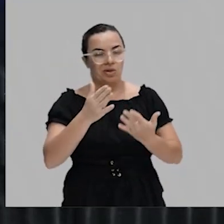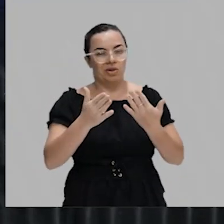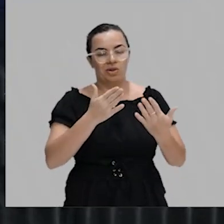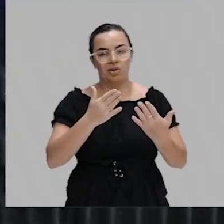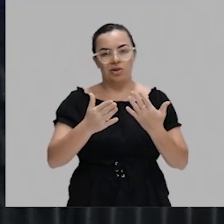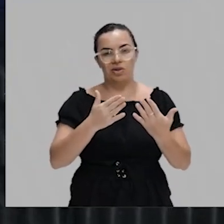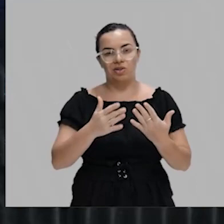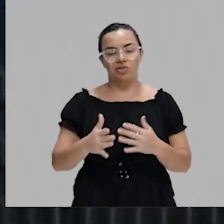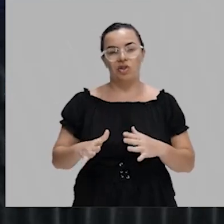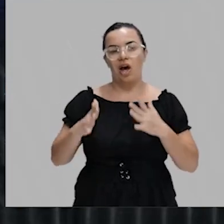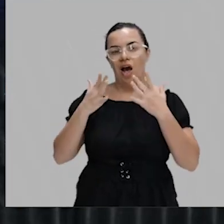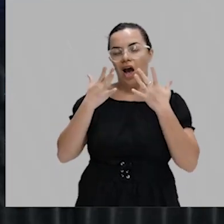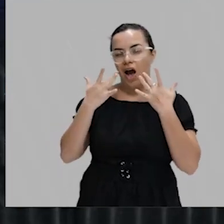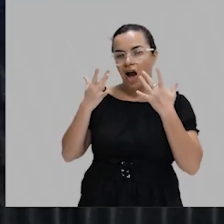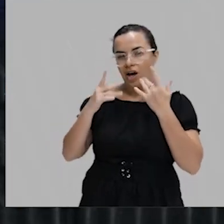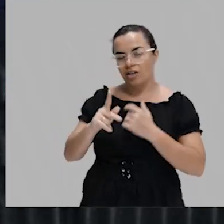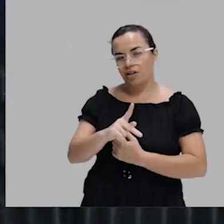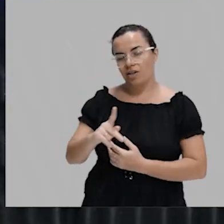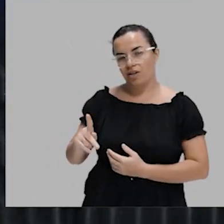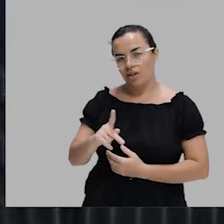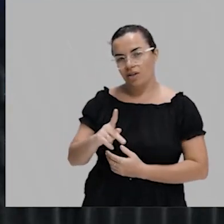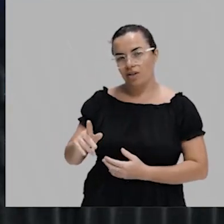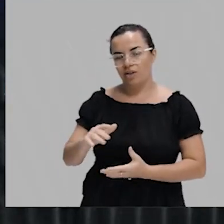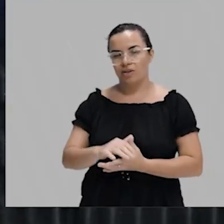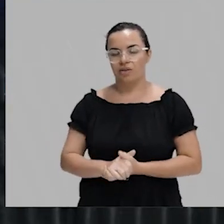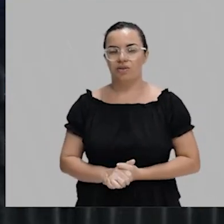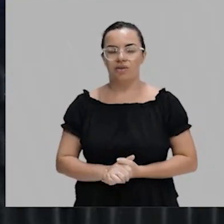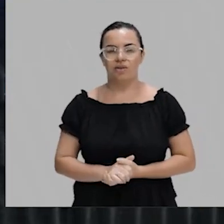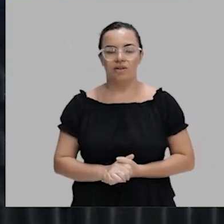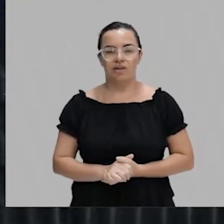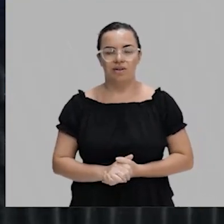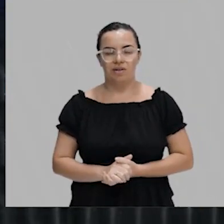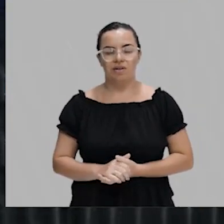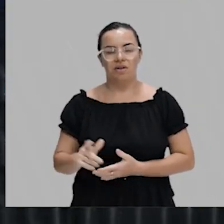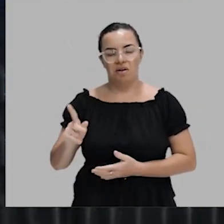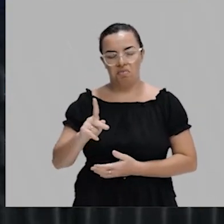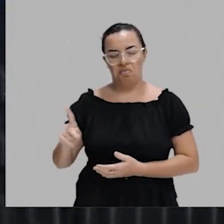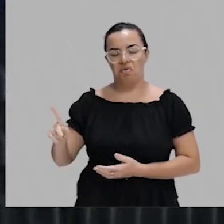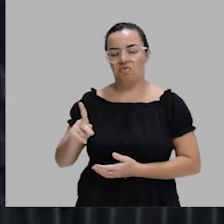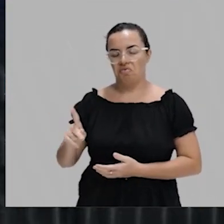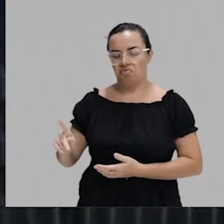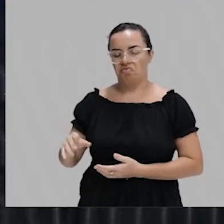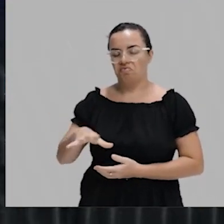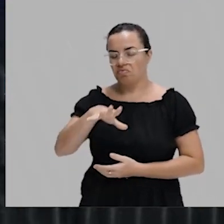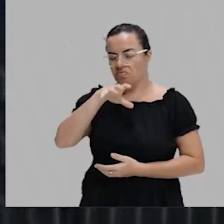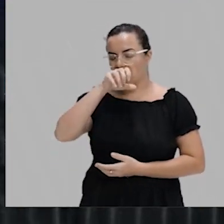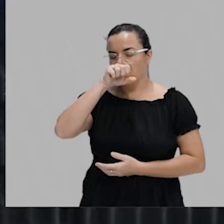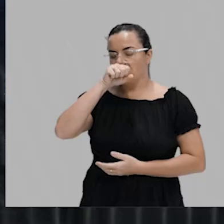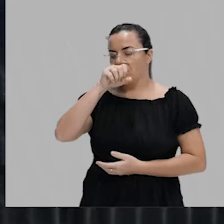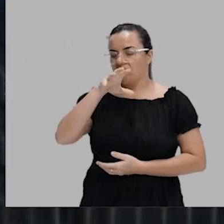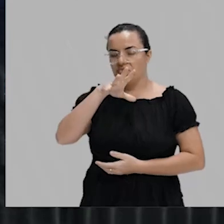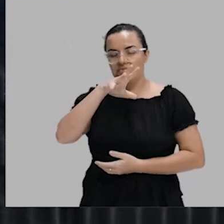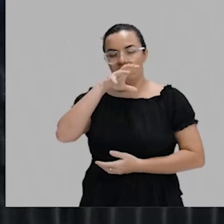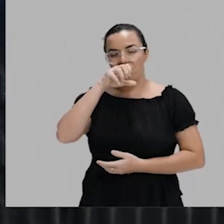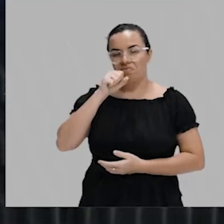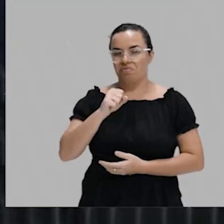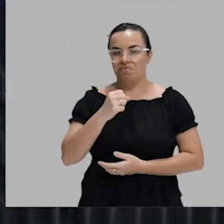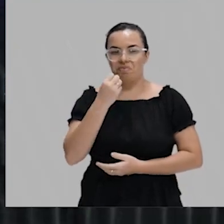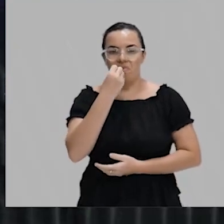chegou, exalou aqui o estúdio. O cara tá cheiroso mesmo. Eu conheço até o perfume que ele tá